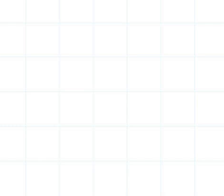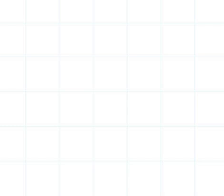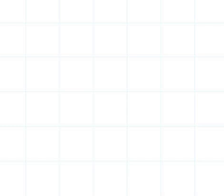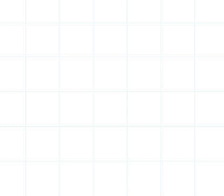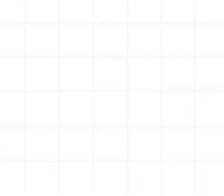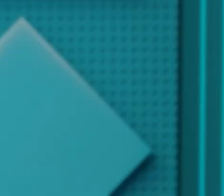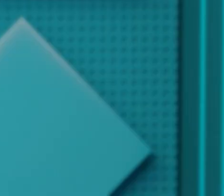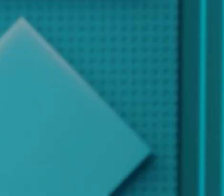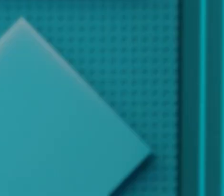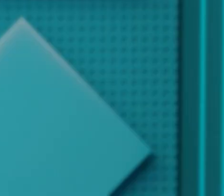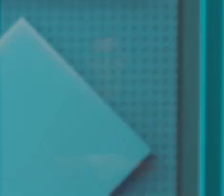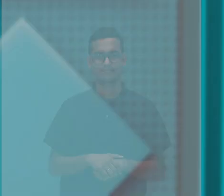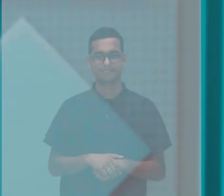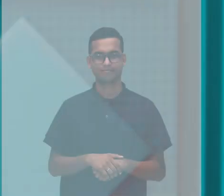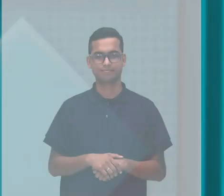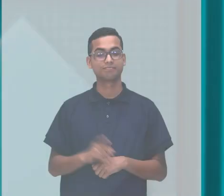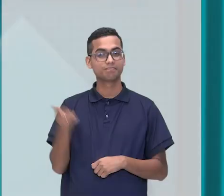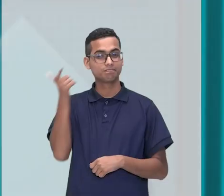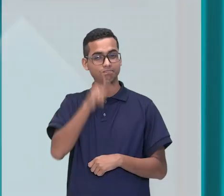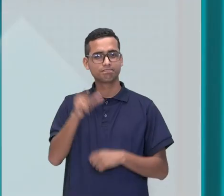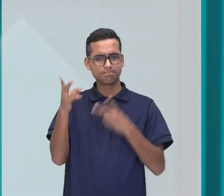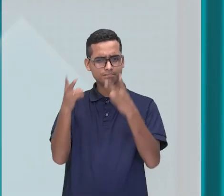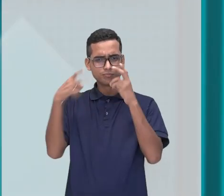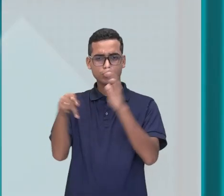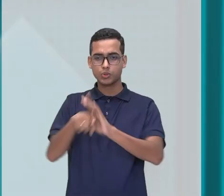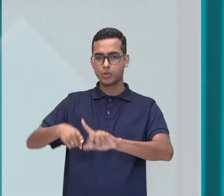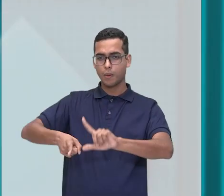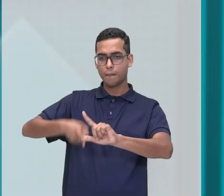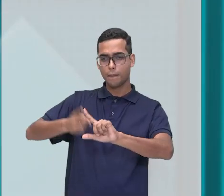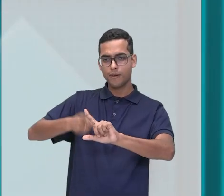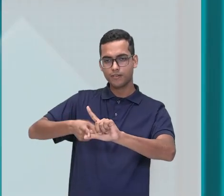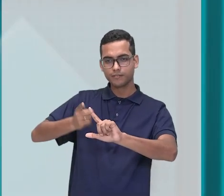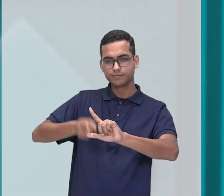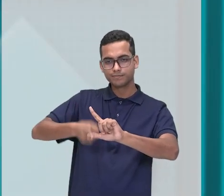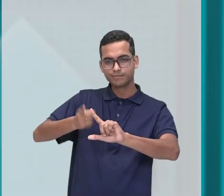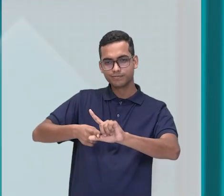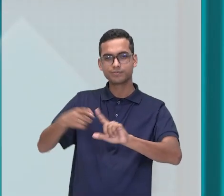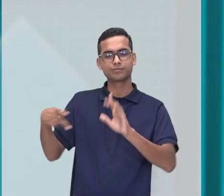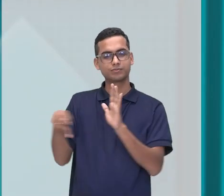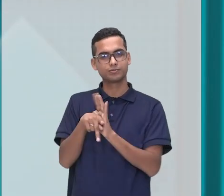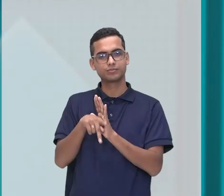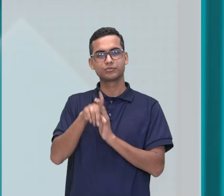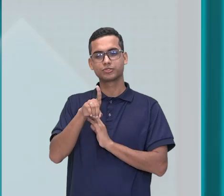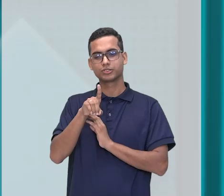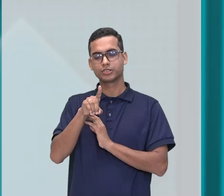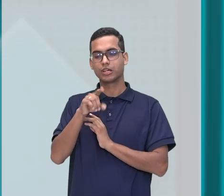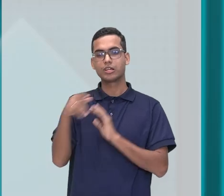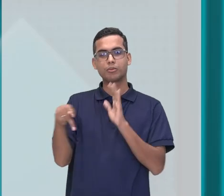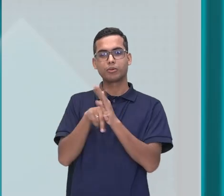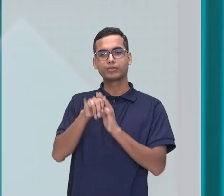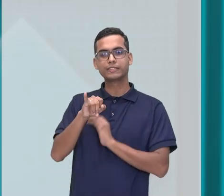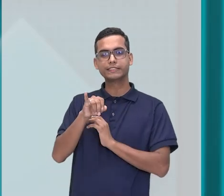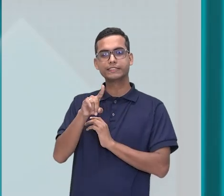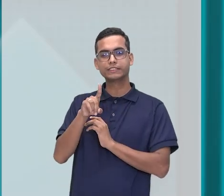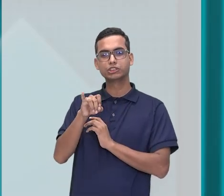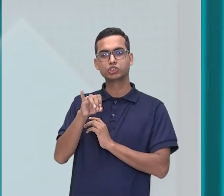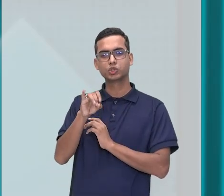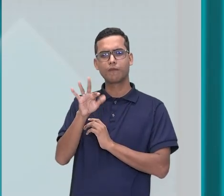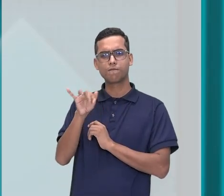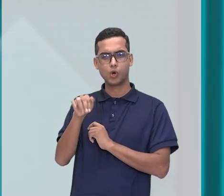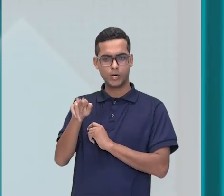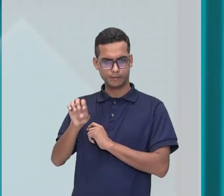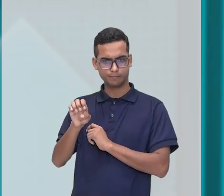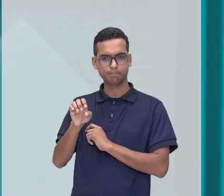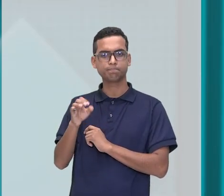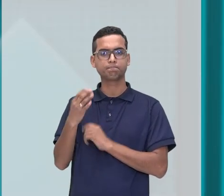Então, conseguiram perceber aí que o triângulo é um idiofone? Agora, vamos para